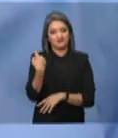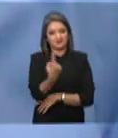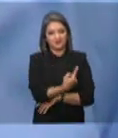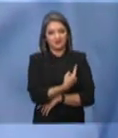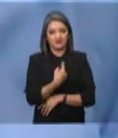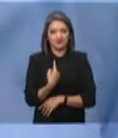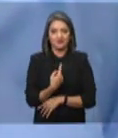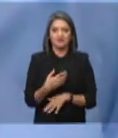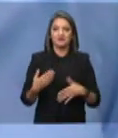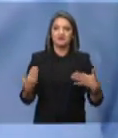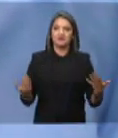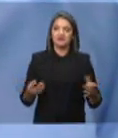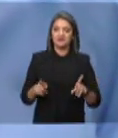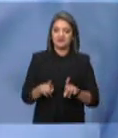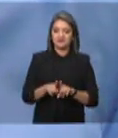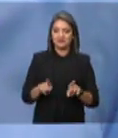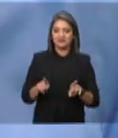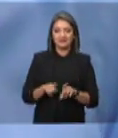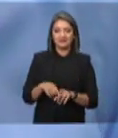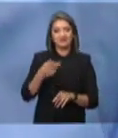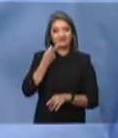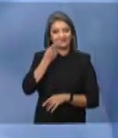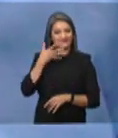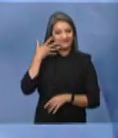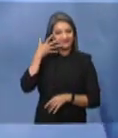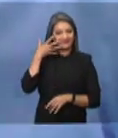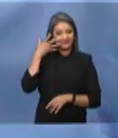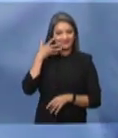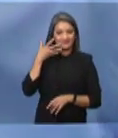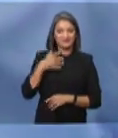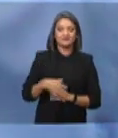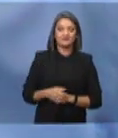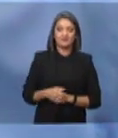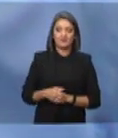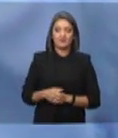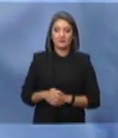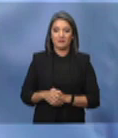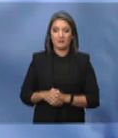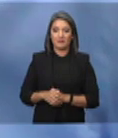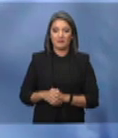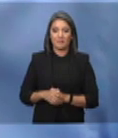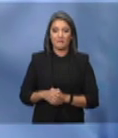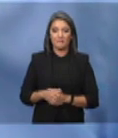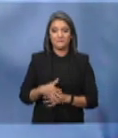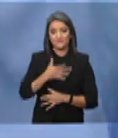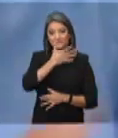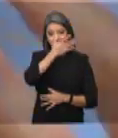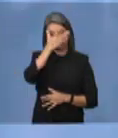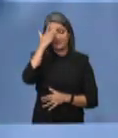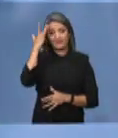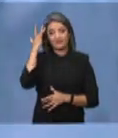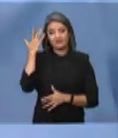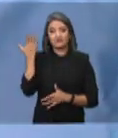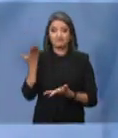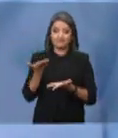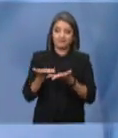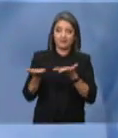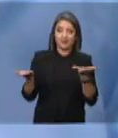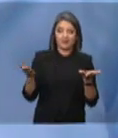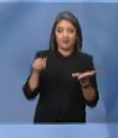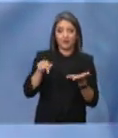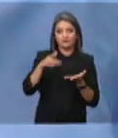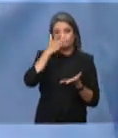para as palavras para que os que eventualmente perderam possam